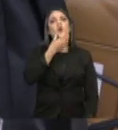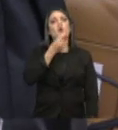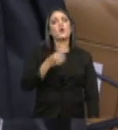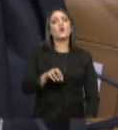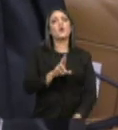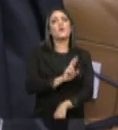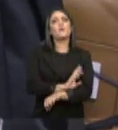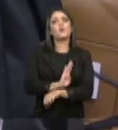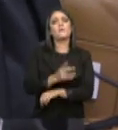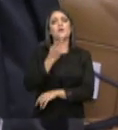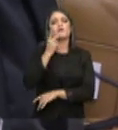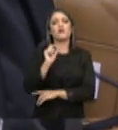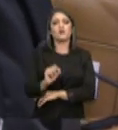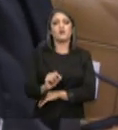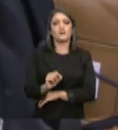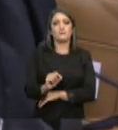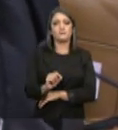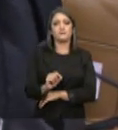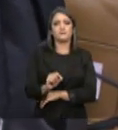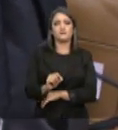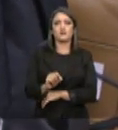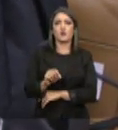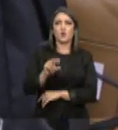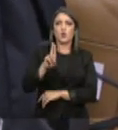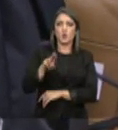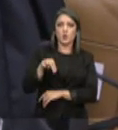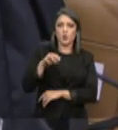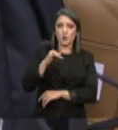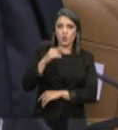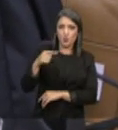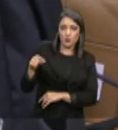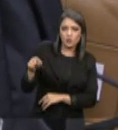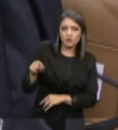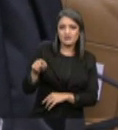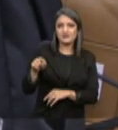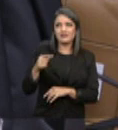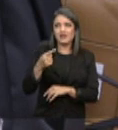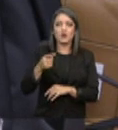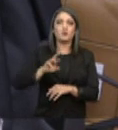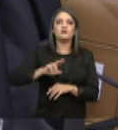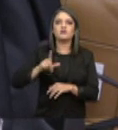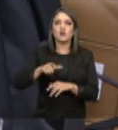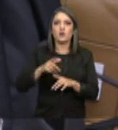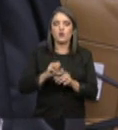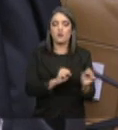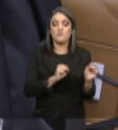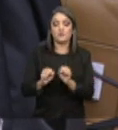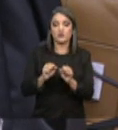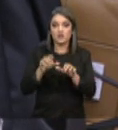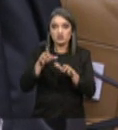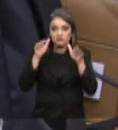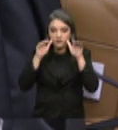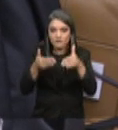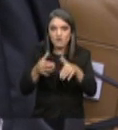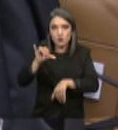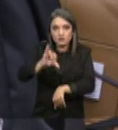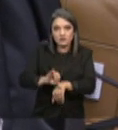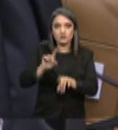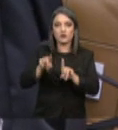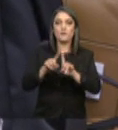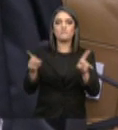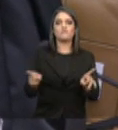não vejamos na União uma potência isolada no centro mas o resultante das forças associadas